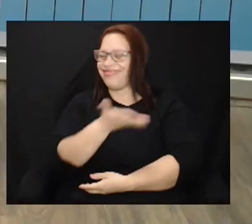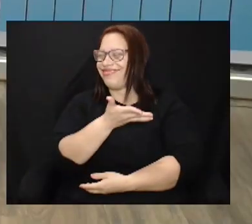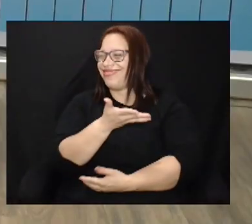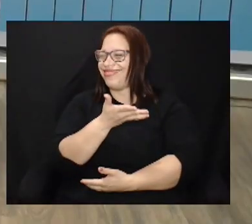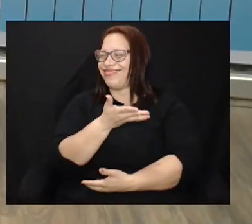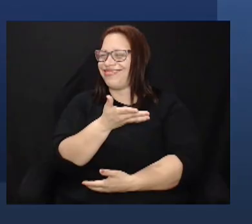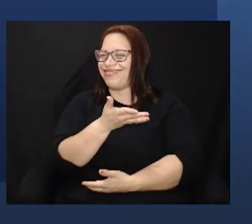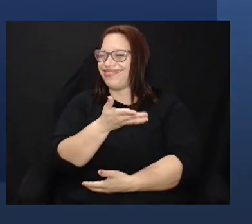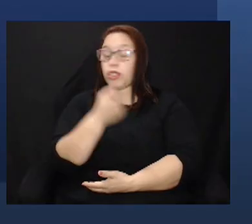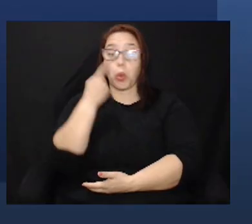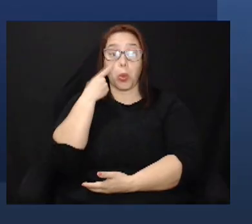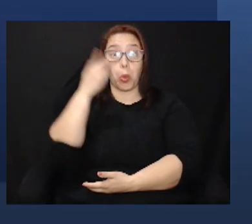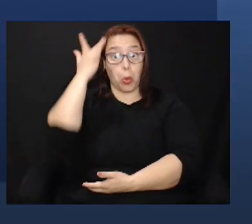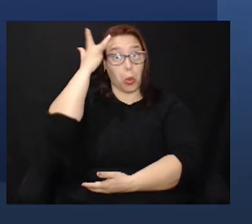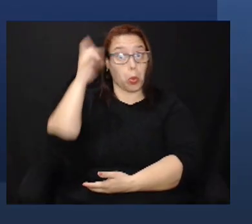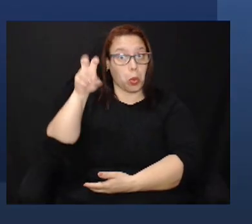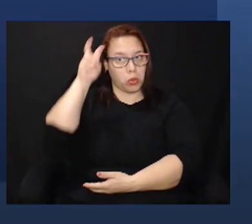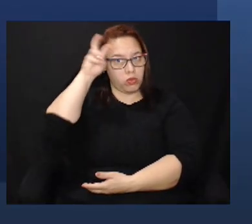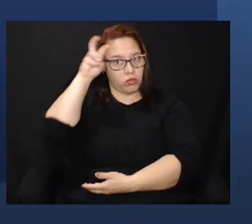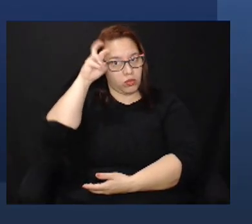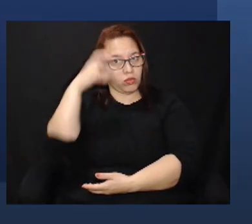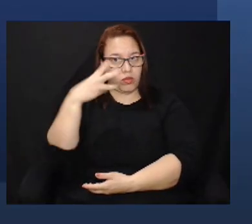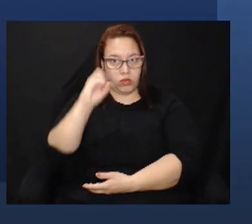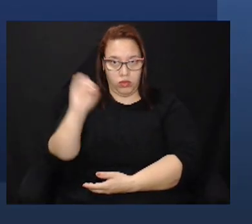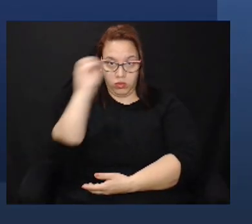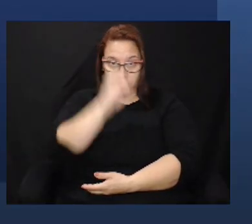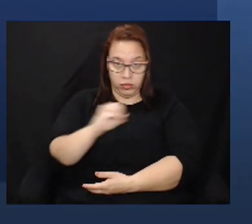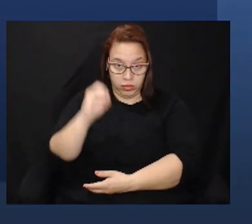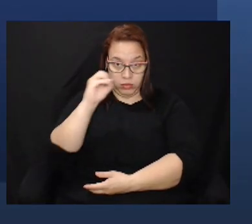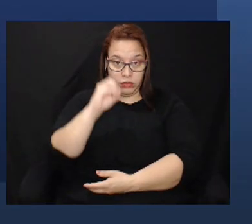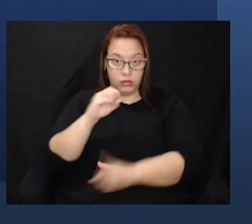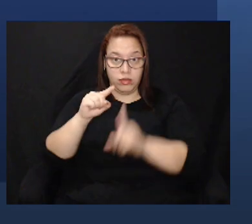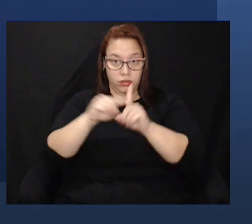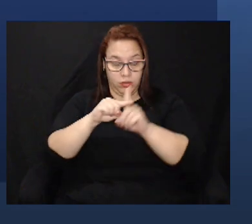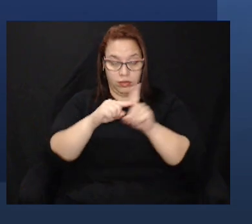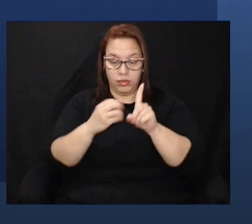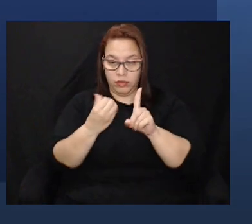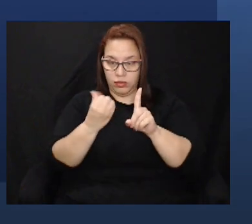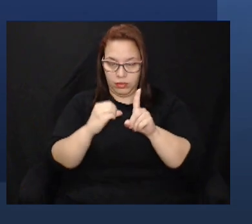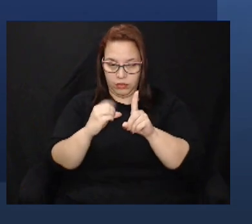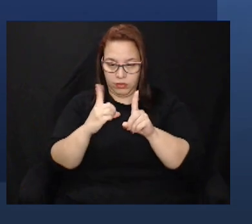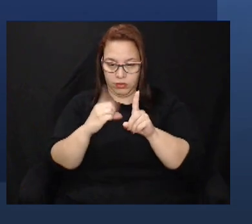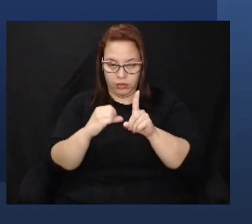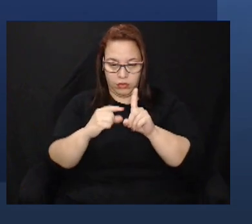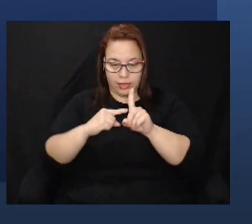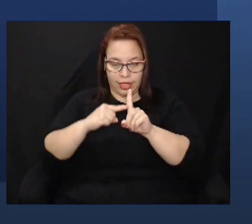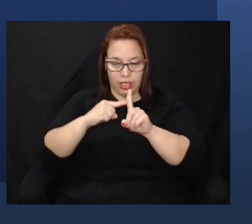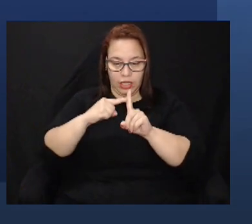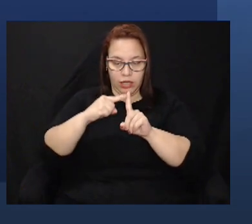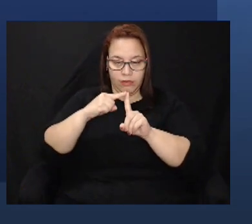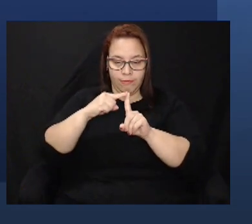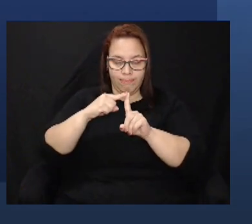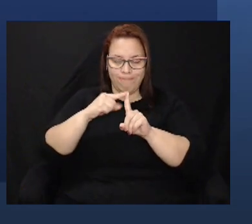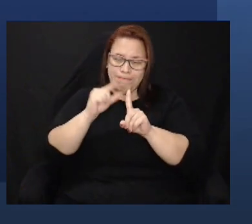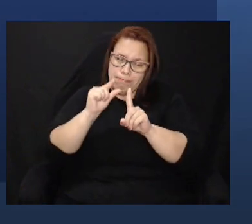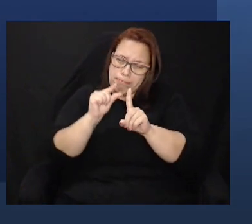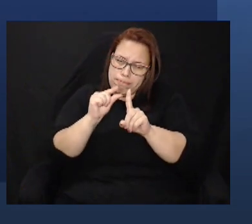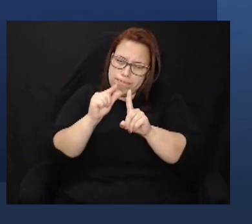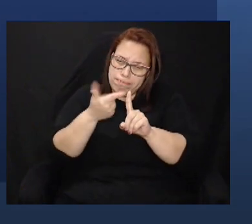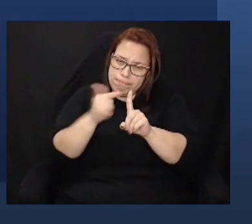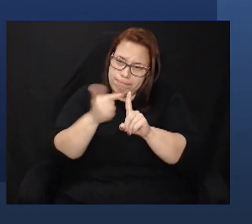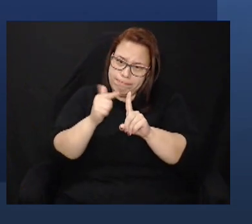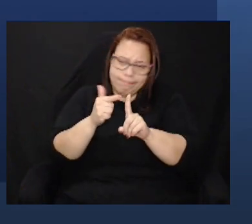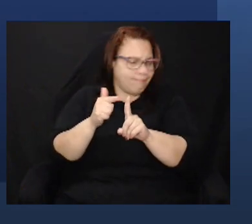só, amanhã, quinta-feira, 30 de outubro, mínima de 16, amplitude térmica pequena, porque a máxima não